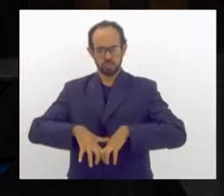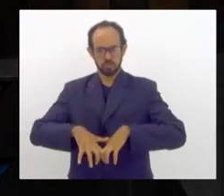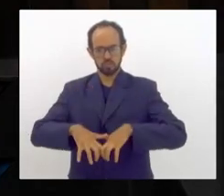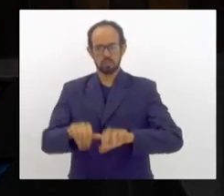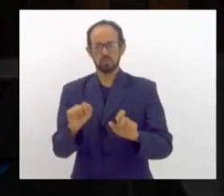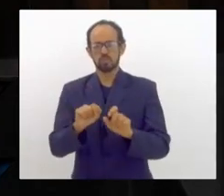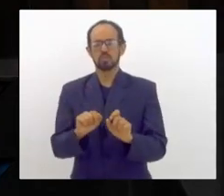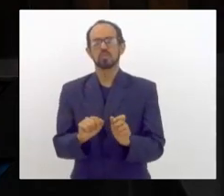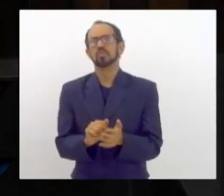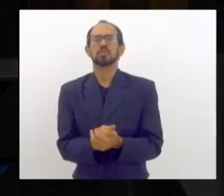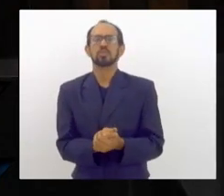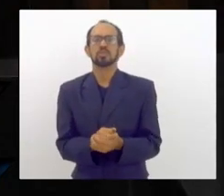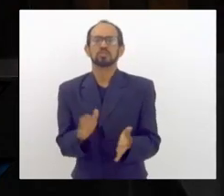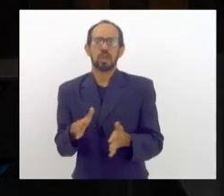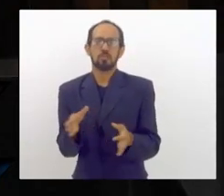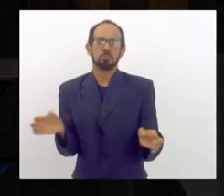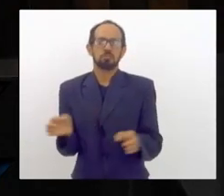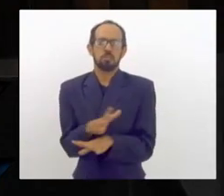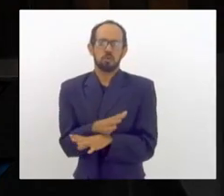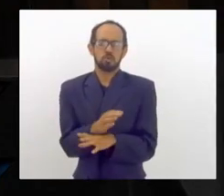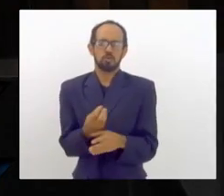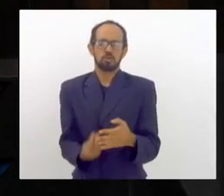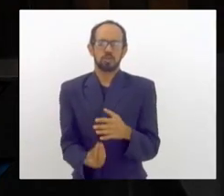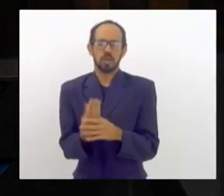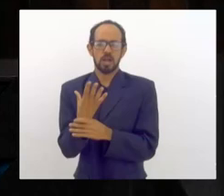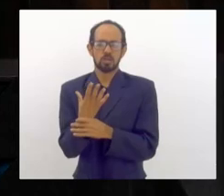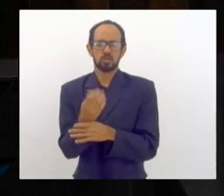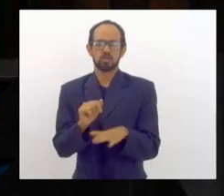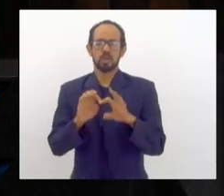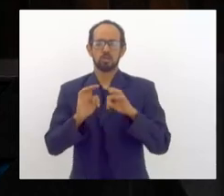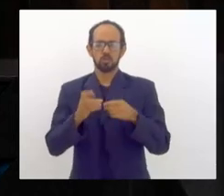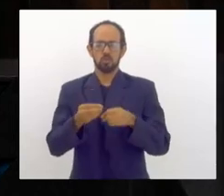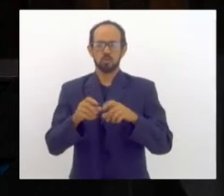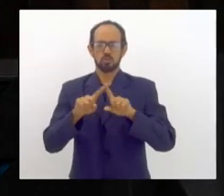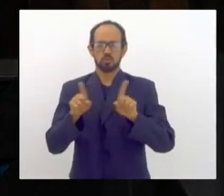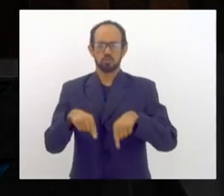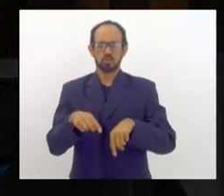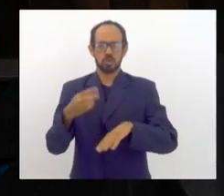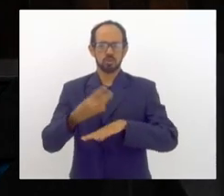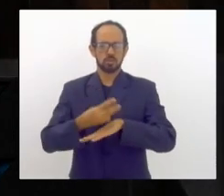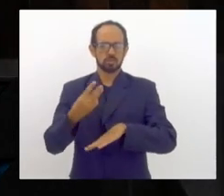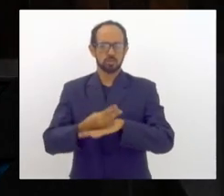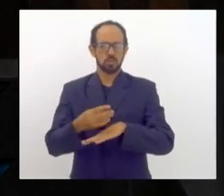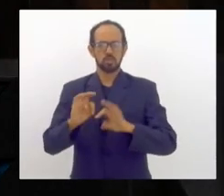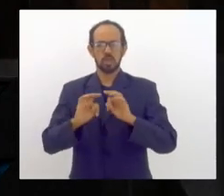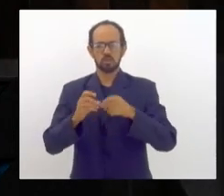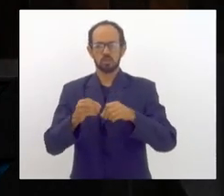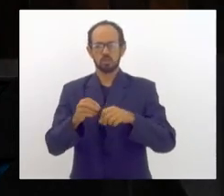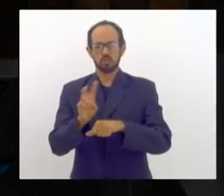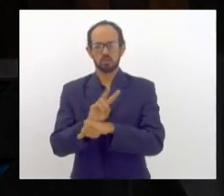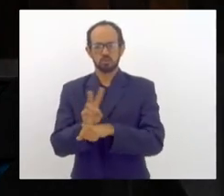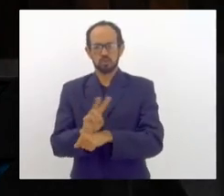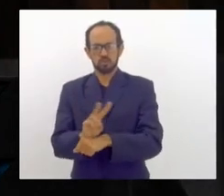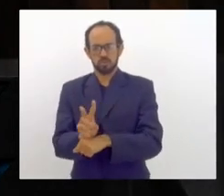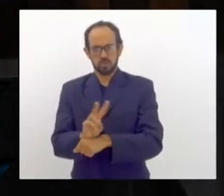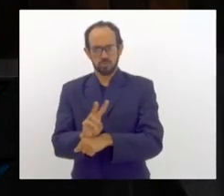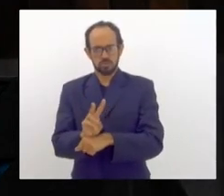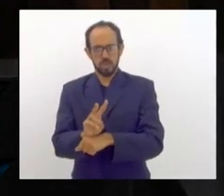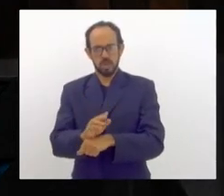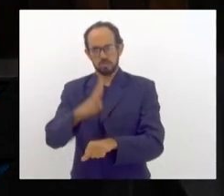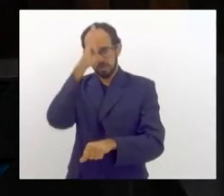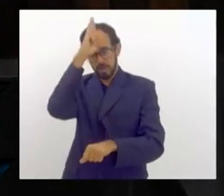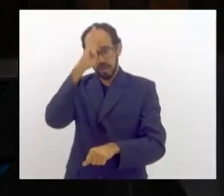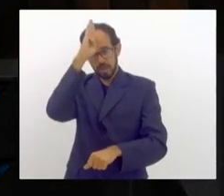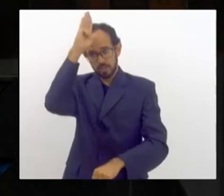a todo o pessoal, os servidores e aqueles terceirizados também, a todo o corpo de segurança da casa, a brigada,